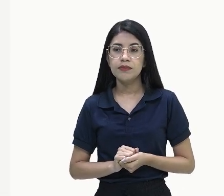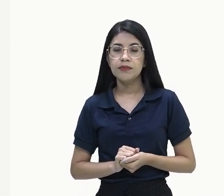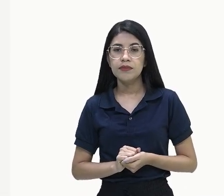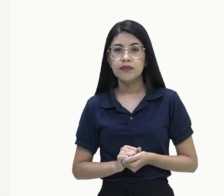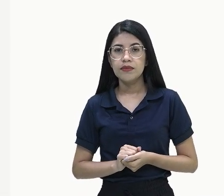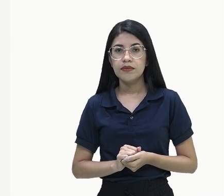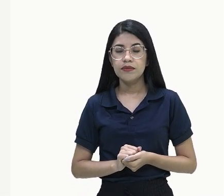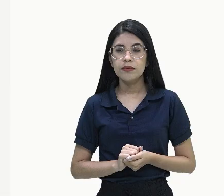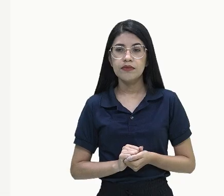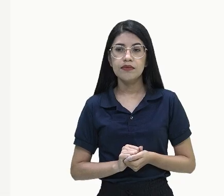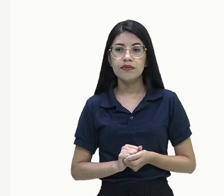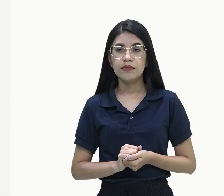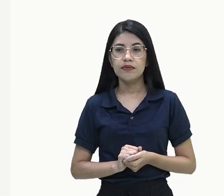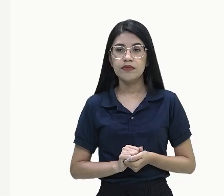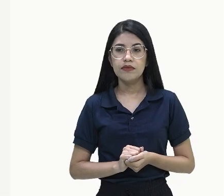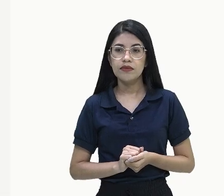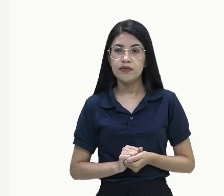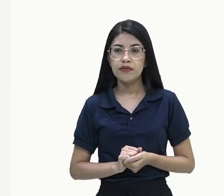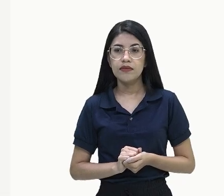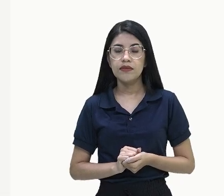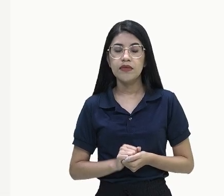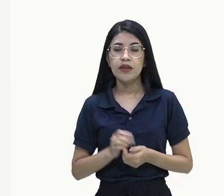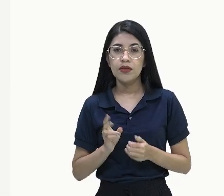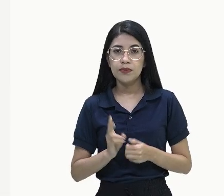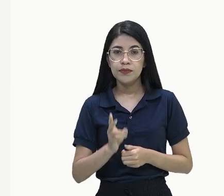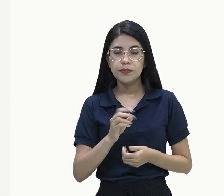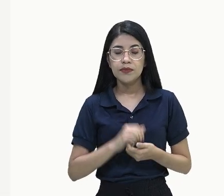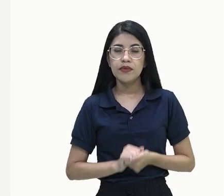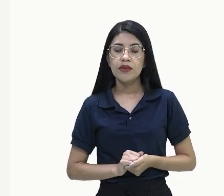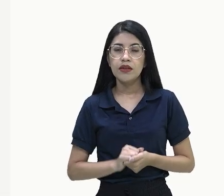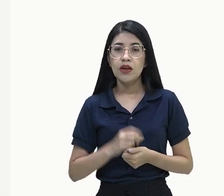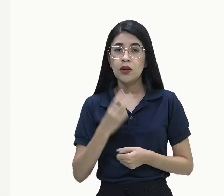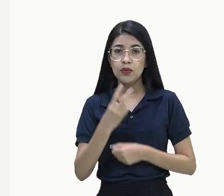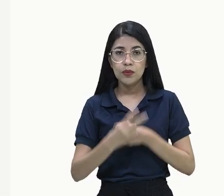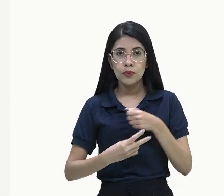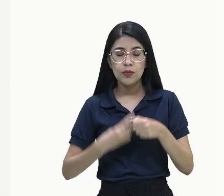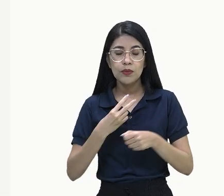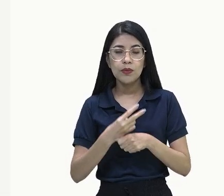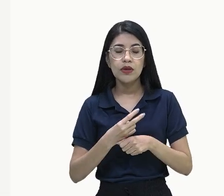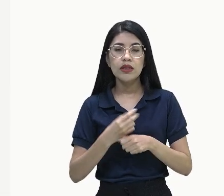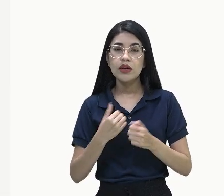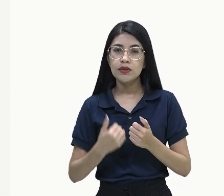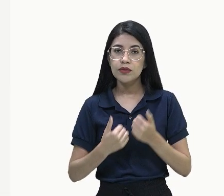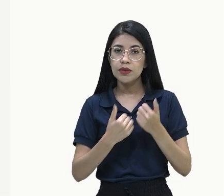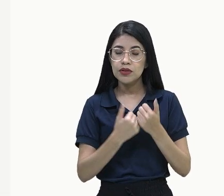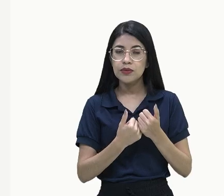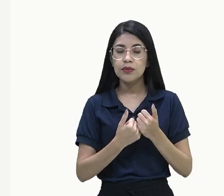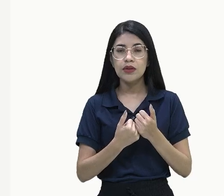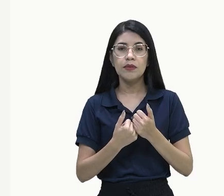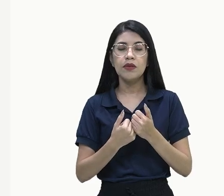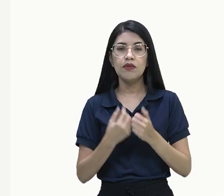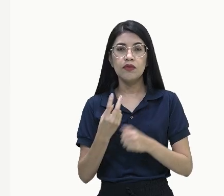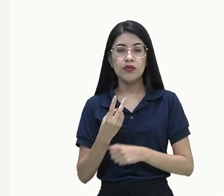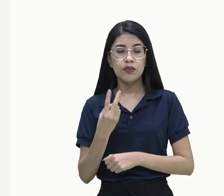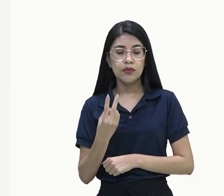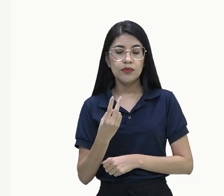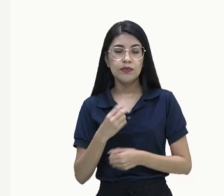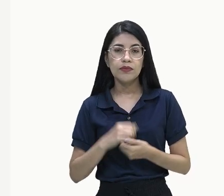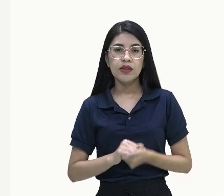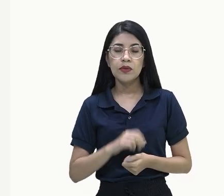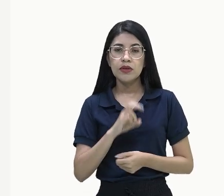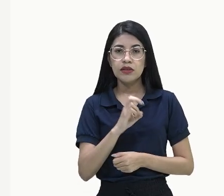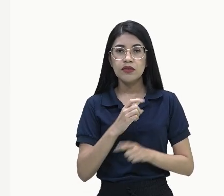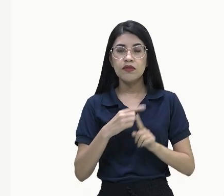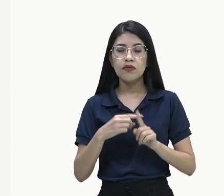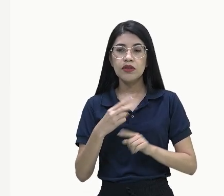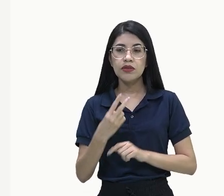cartesiano. Tudo bem? Certo. Continuando, no segundo ano, então, basta substituir por 2. Então, vai ficar 5 vezes 2, que é